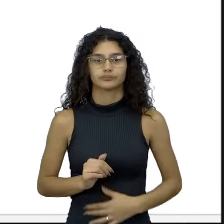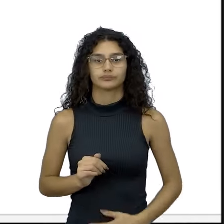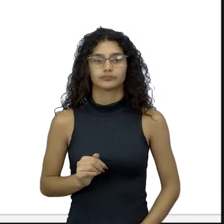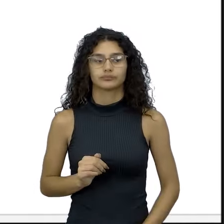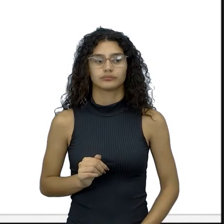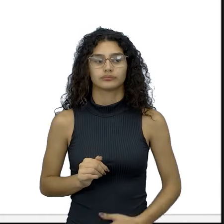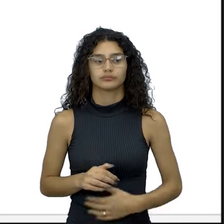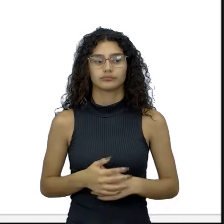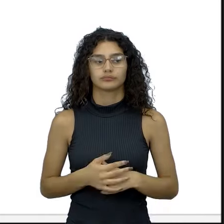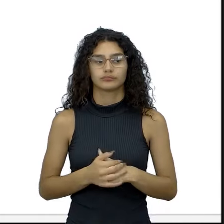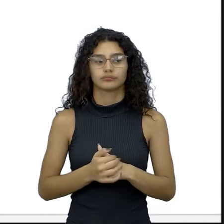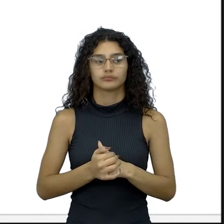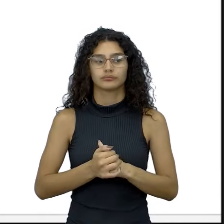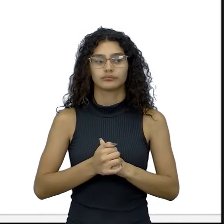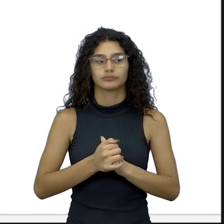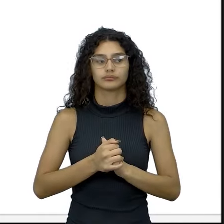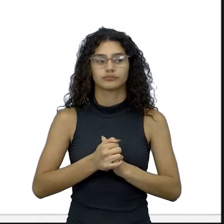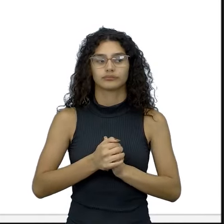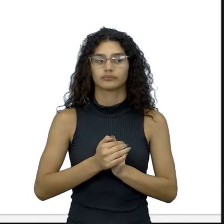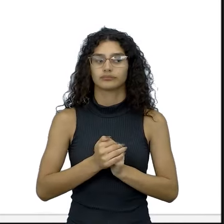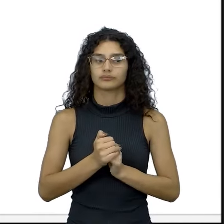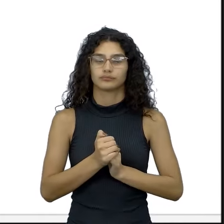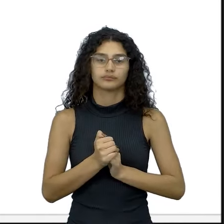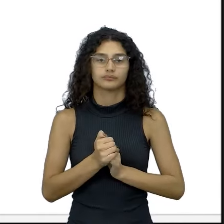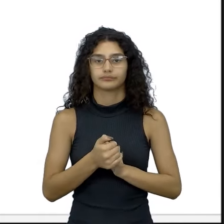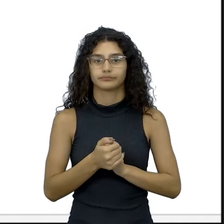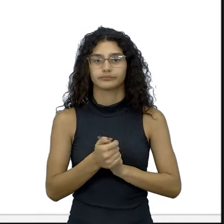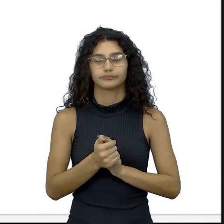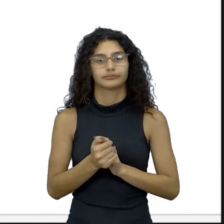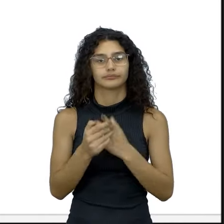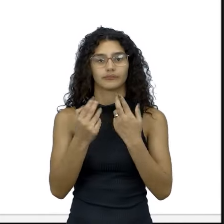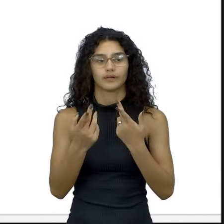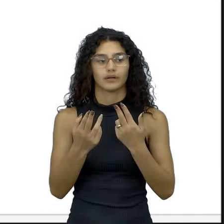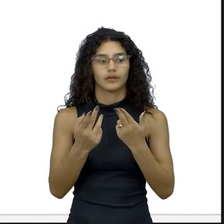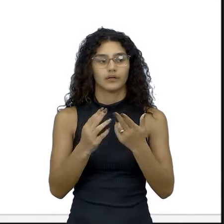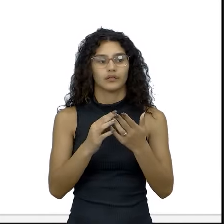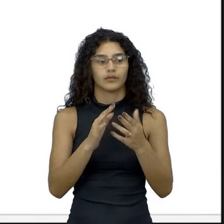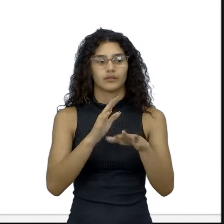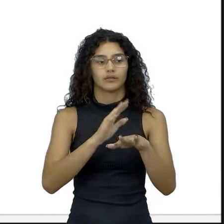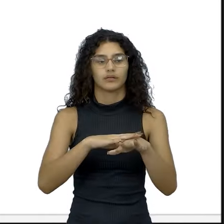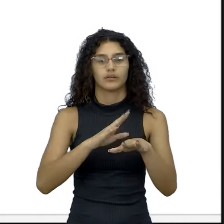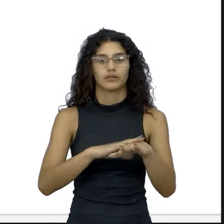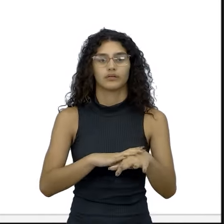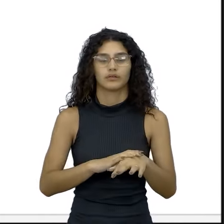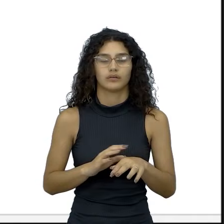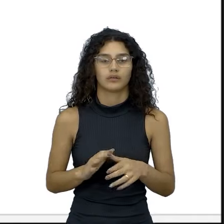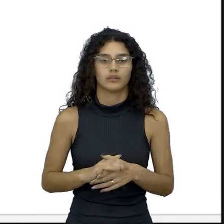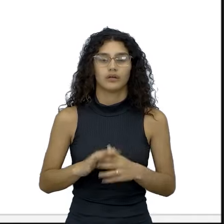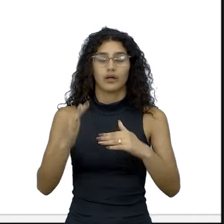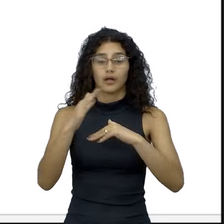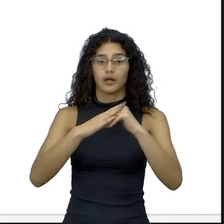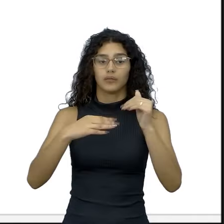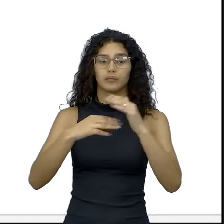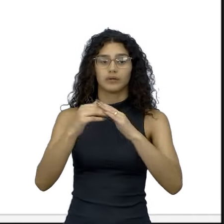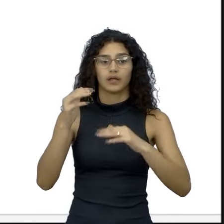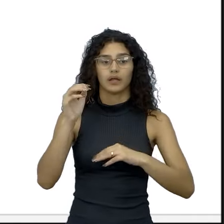E como nós vimos, há uma atividade que indaga os estudantes exatamente sobre a finalidade do gênero, né, que é a habilidade